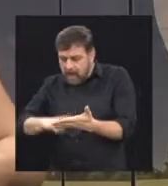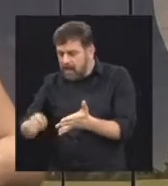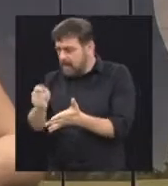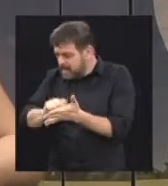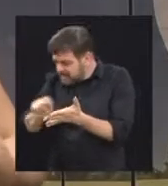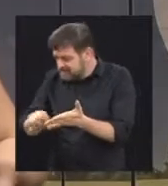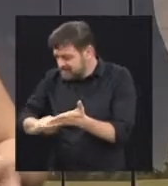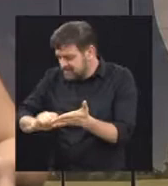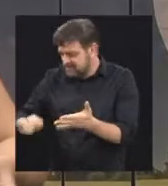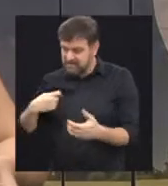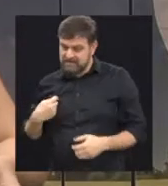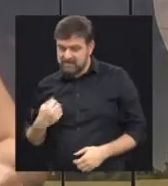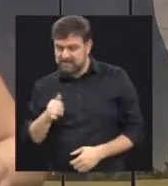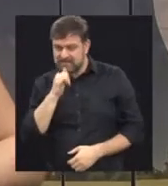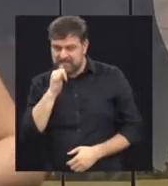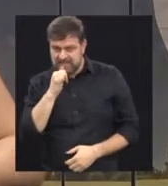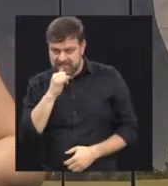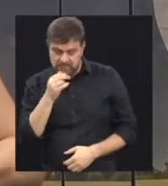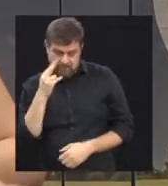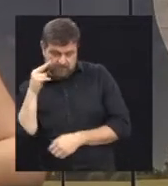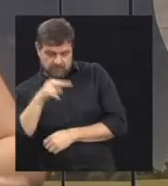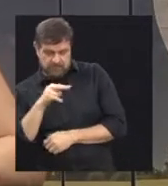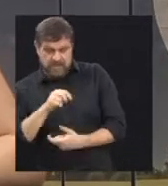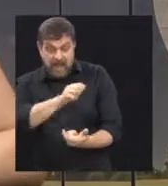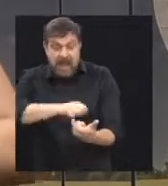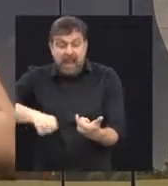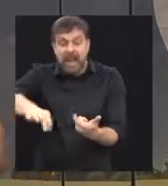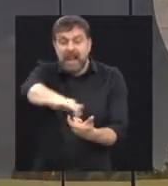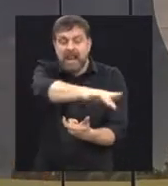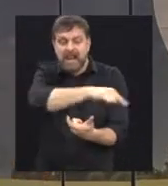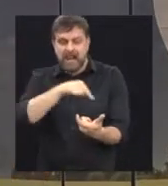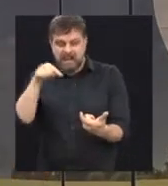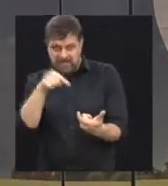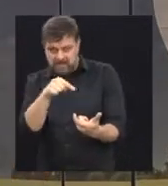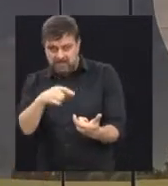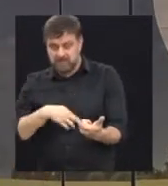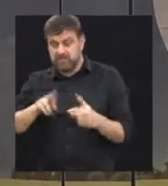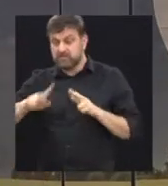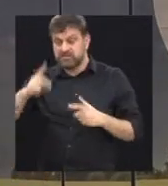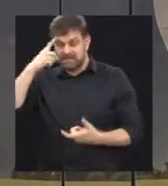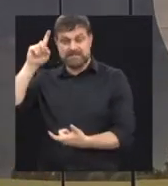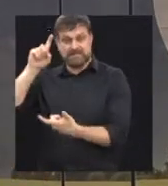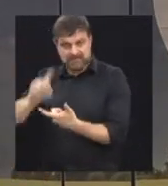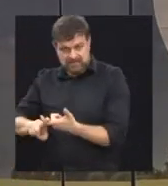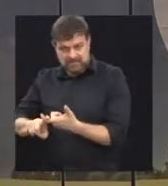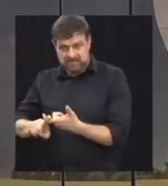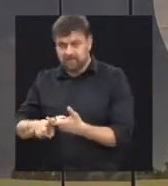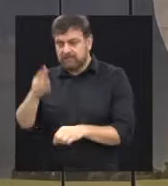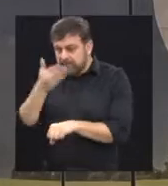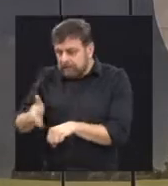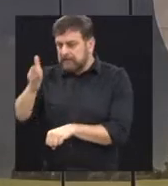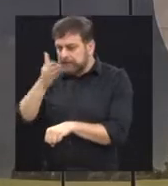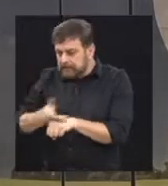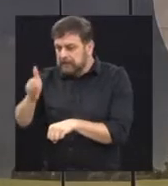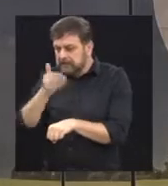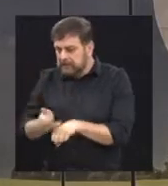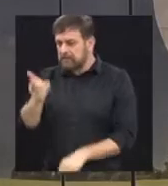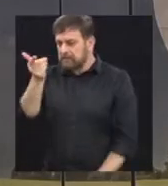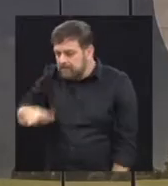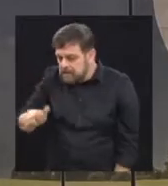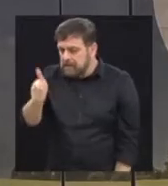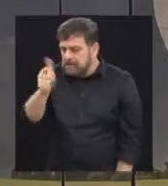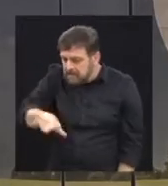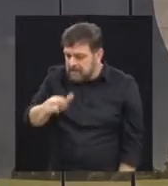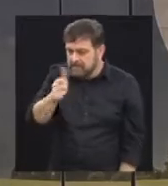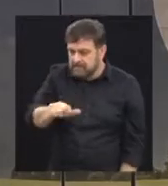algumas associações, então, identificação de algumas coisas. O letramento, diferente da alfabetização, ele não é um treino